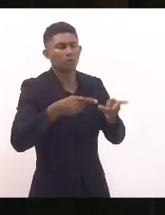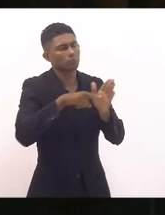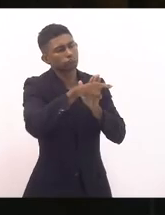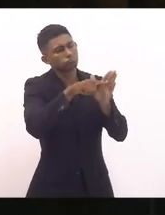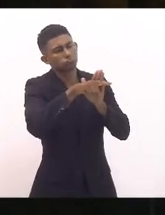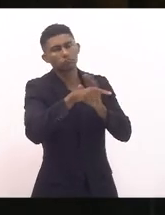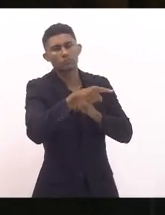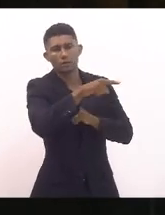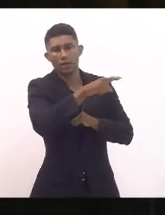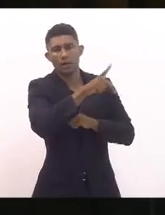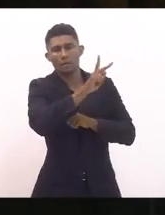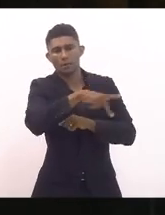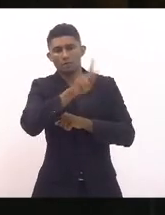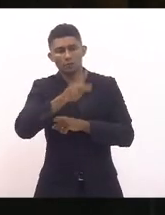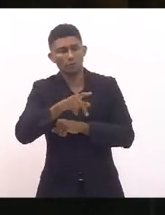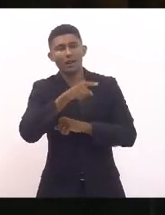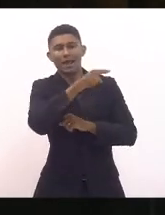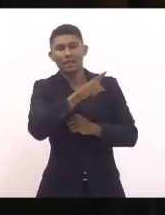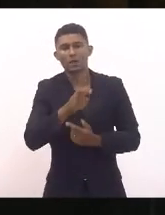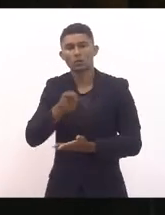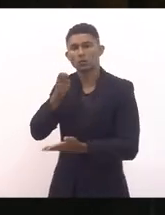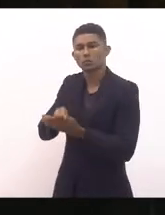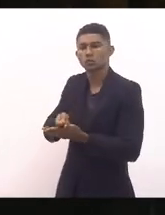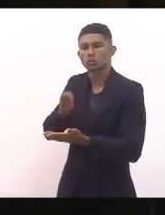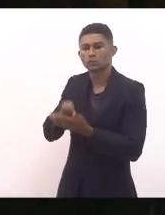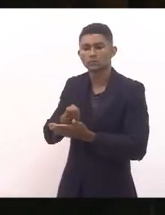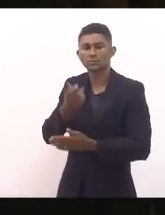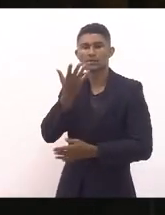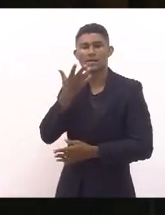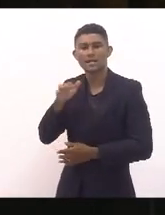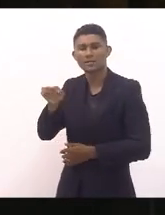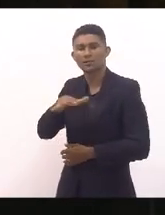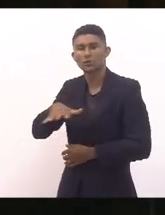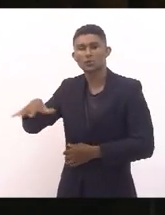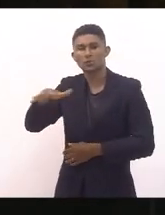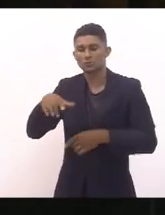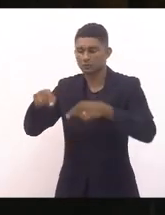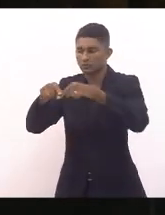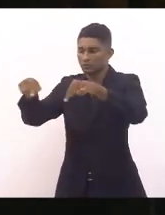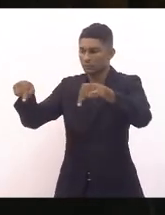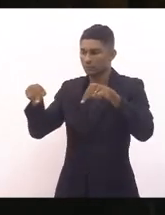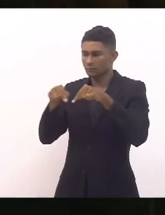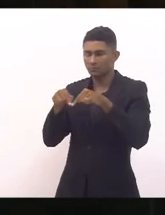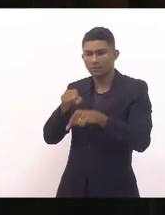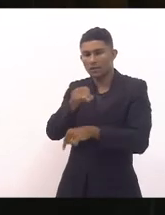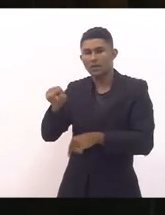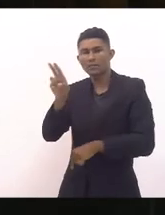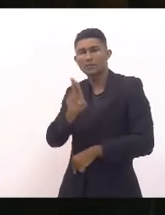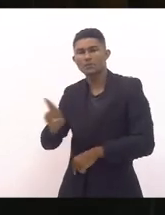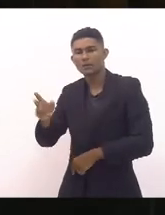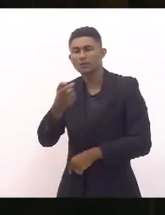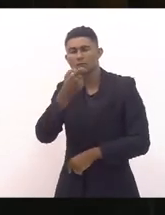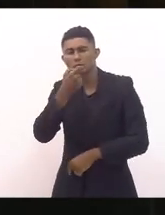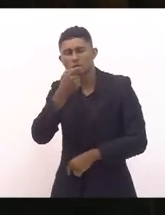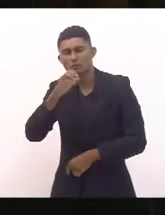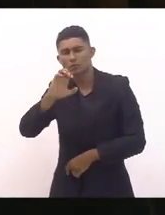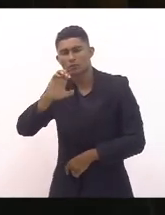essa professora estava obrigando as crianças em sala de aula a usarem